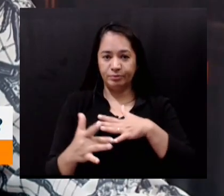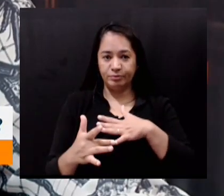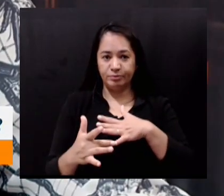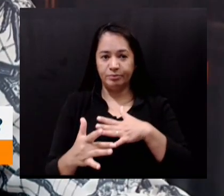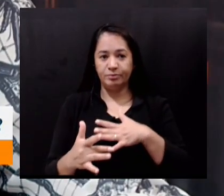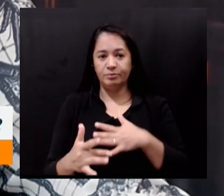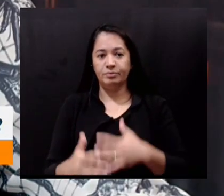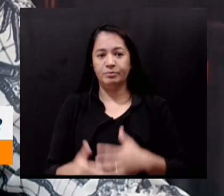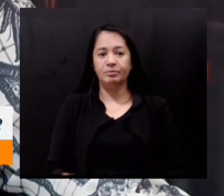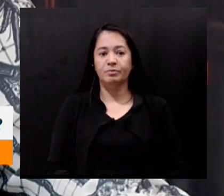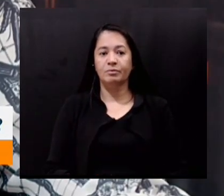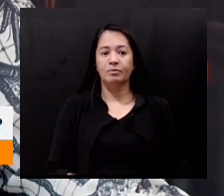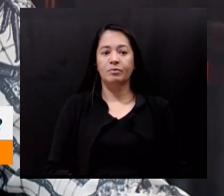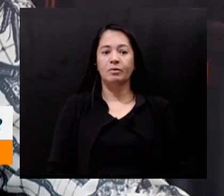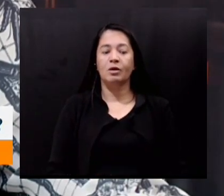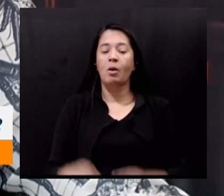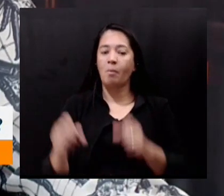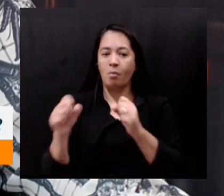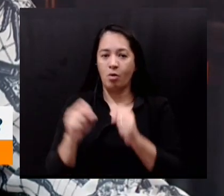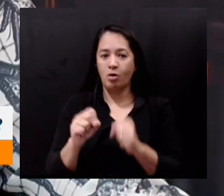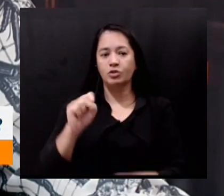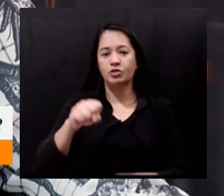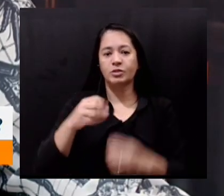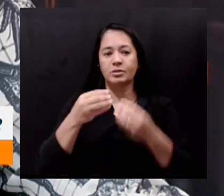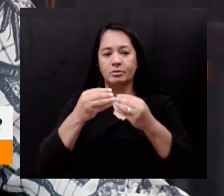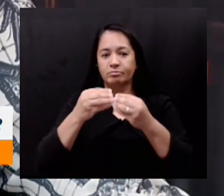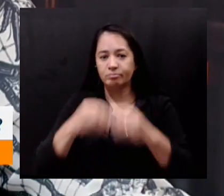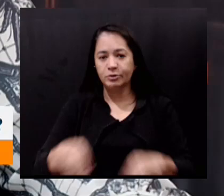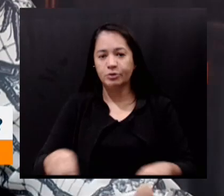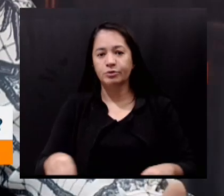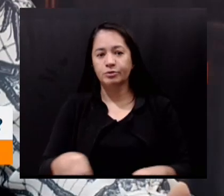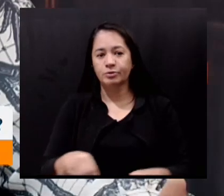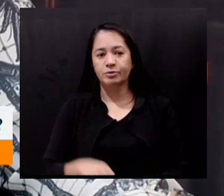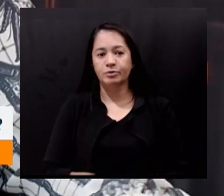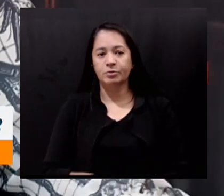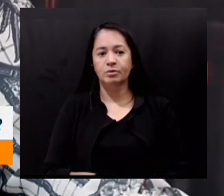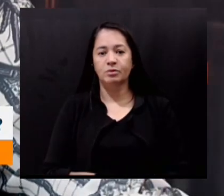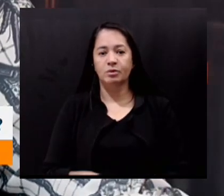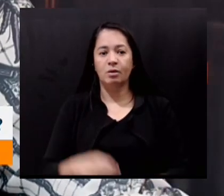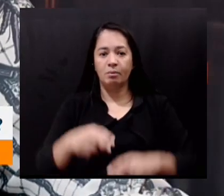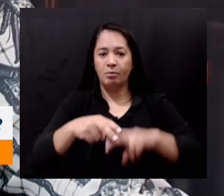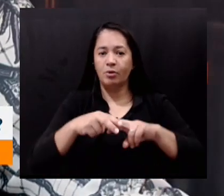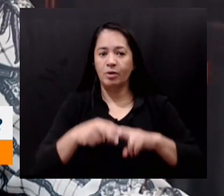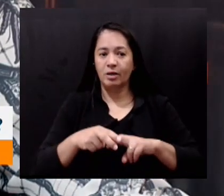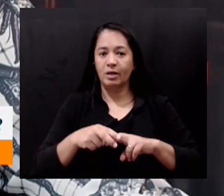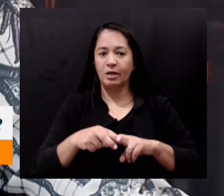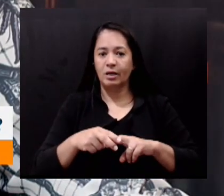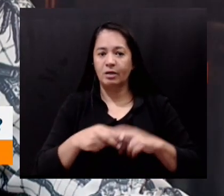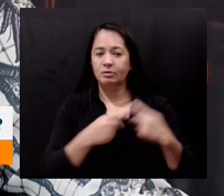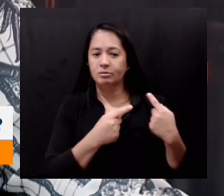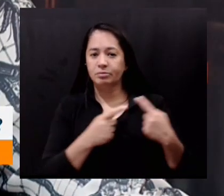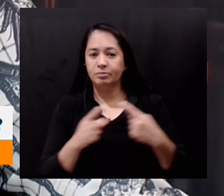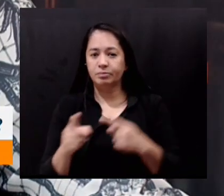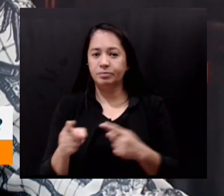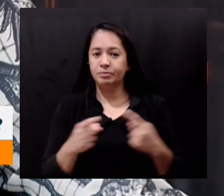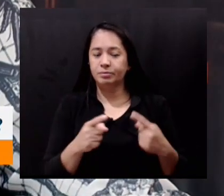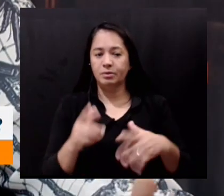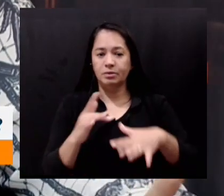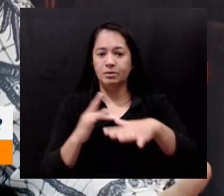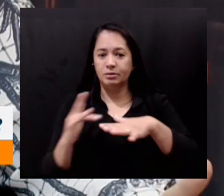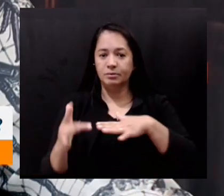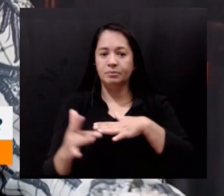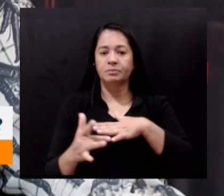podemos ser sim prejudicados, pela perseguição ali na rede social, e o